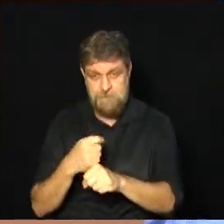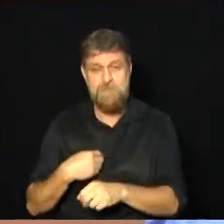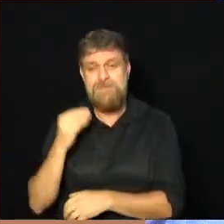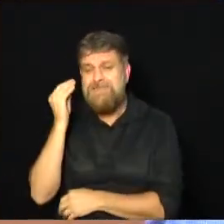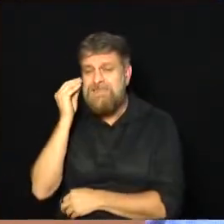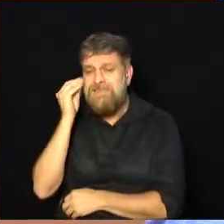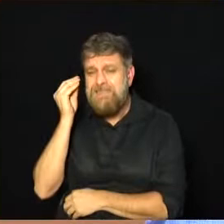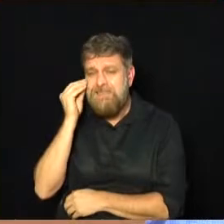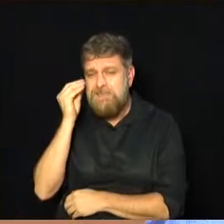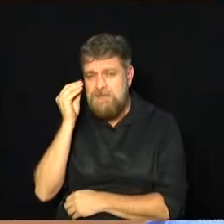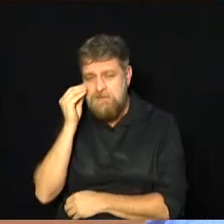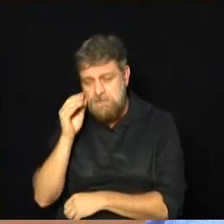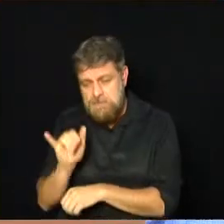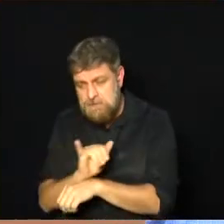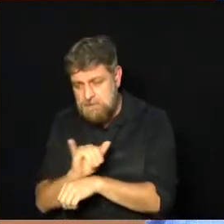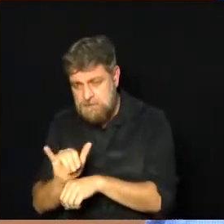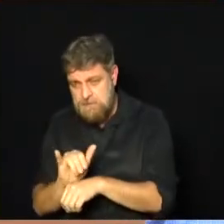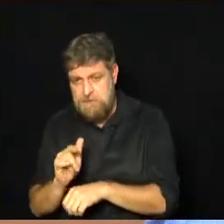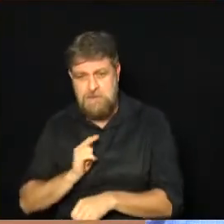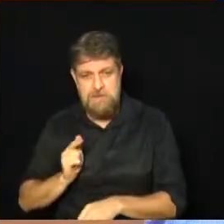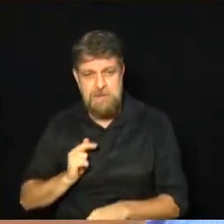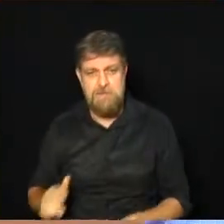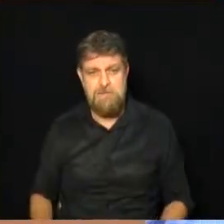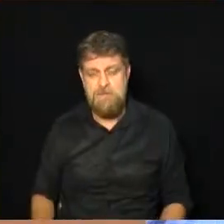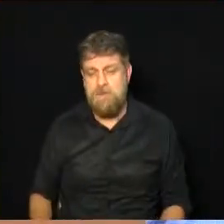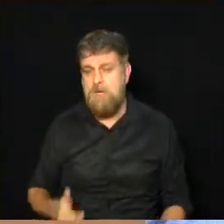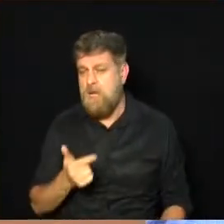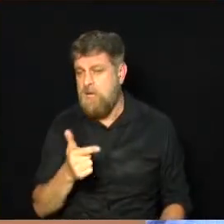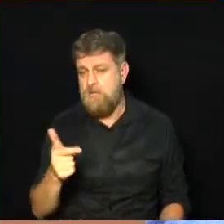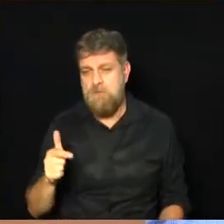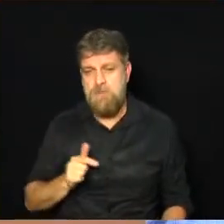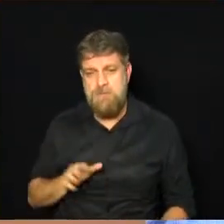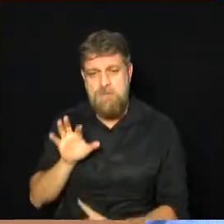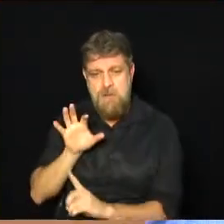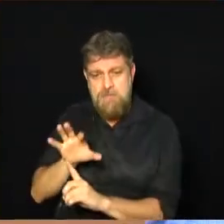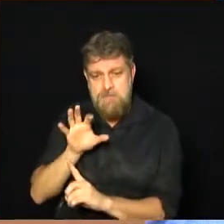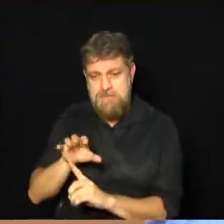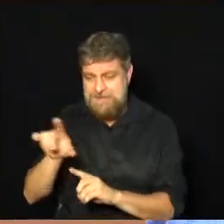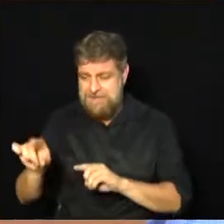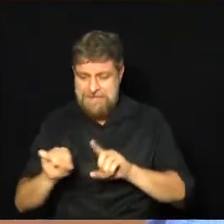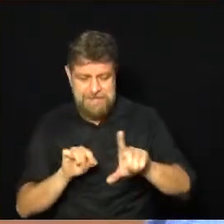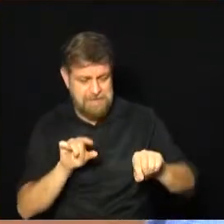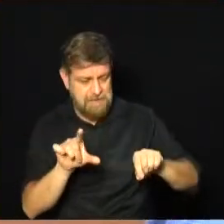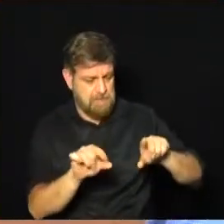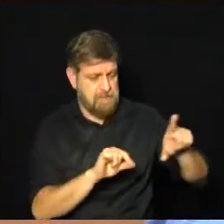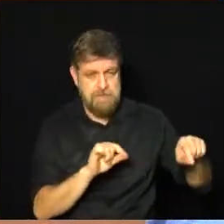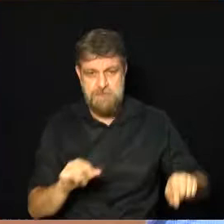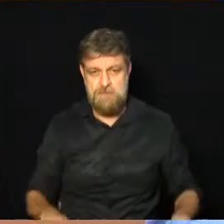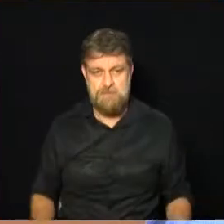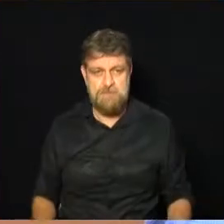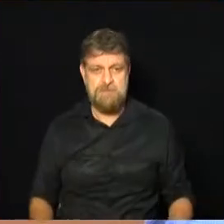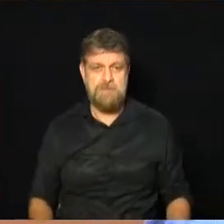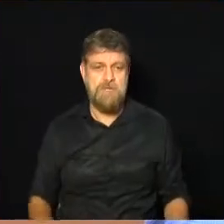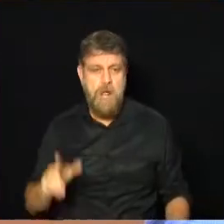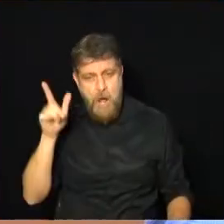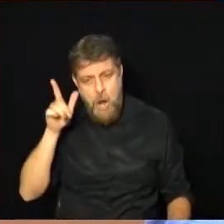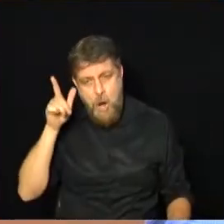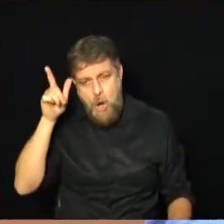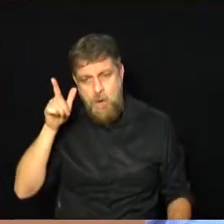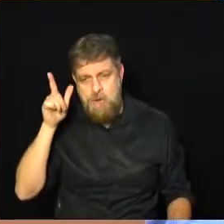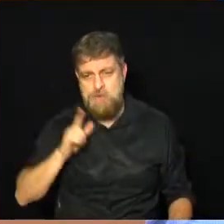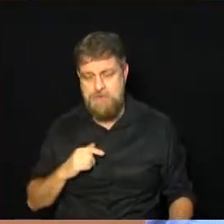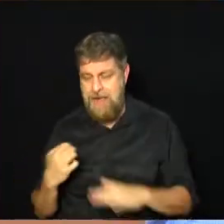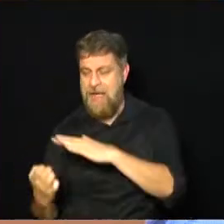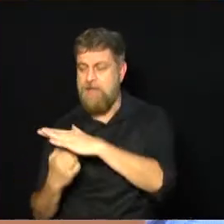medida do possível, sem ter nenhuma interferência direta na escolha dos projetistas, é óbvio que isso é uma decisão do contratado,